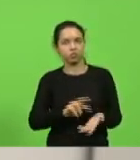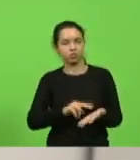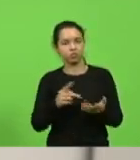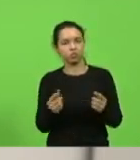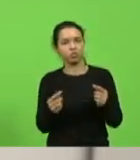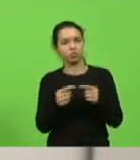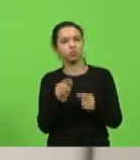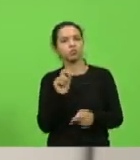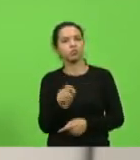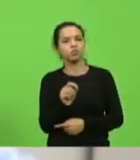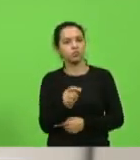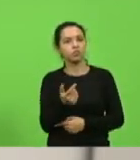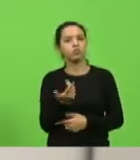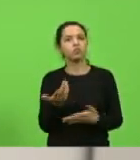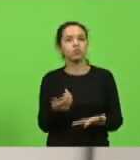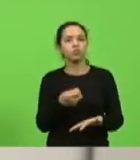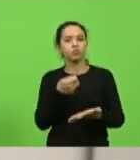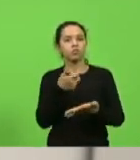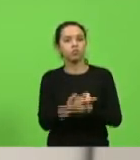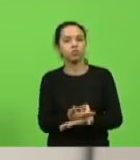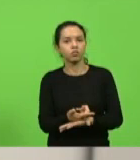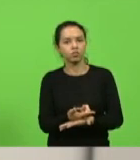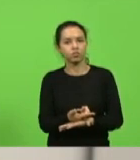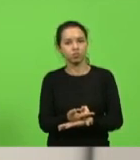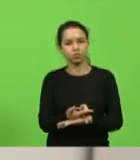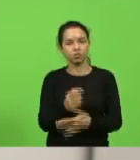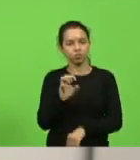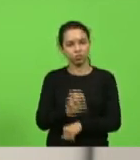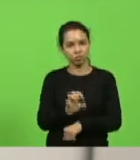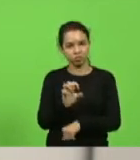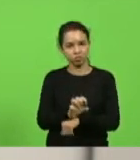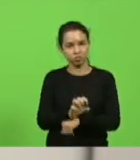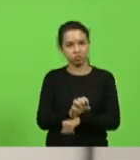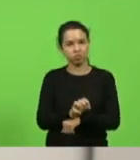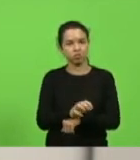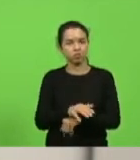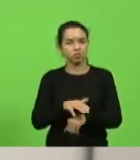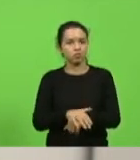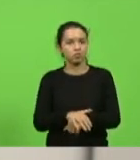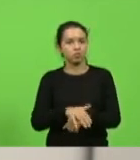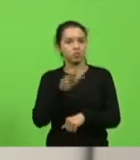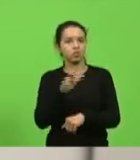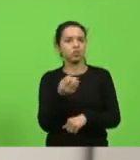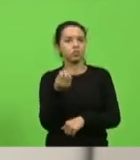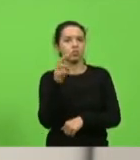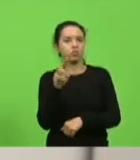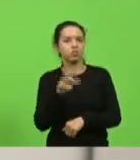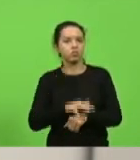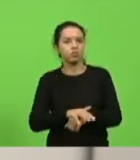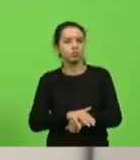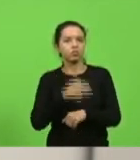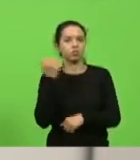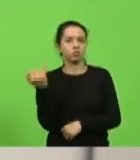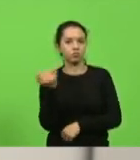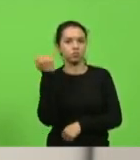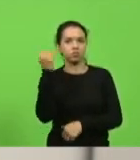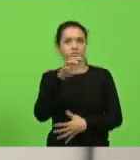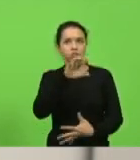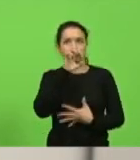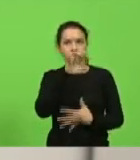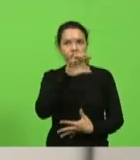qual outra aquisição do Estado nesse lapso era maior ou mais importante que os ventiladores